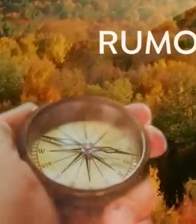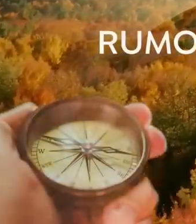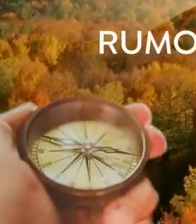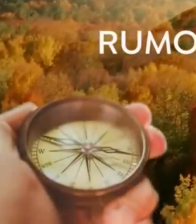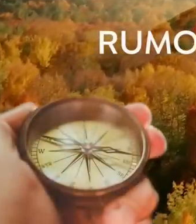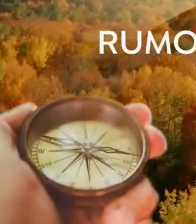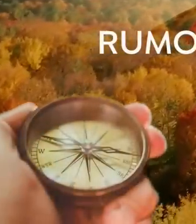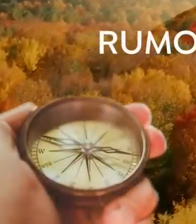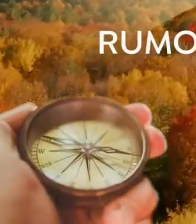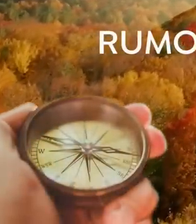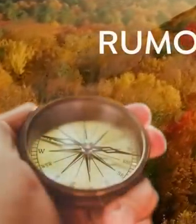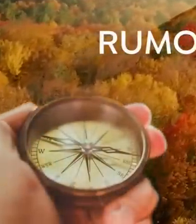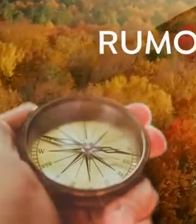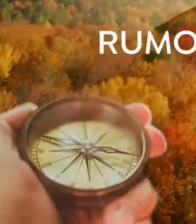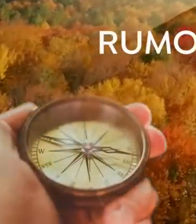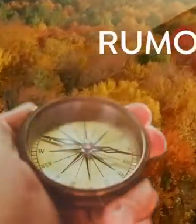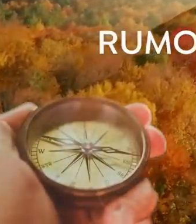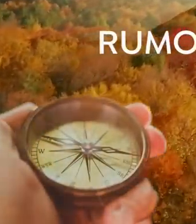ao Novo Mundo.